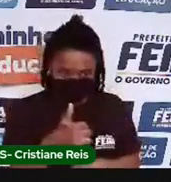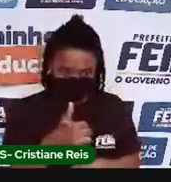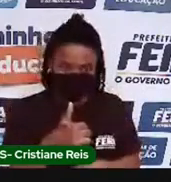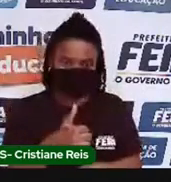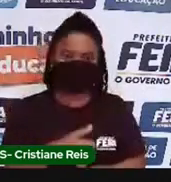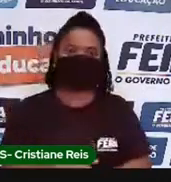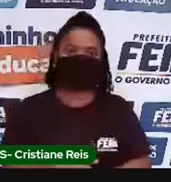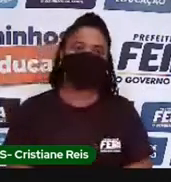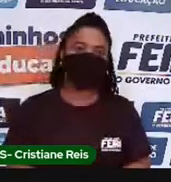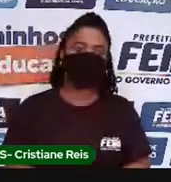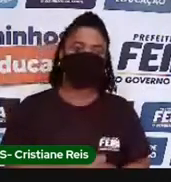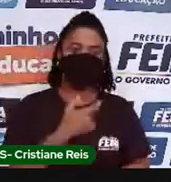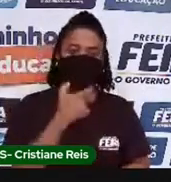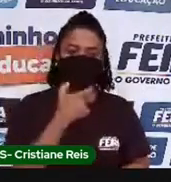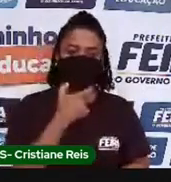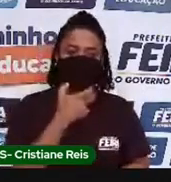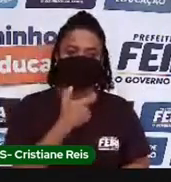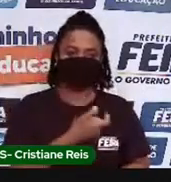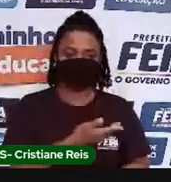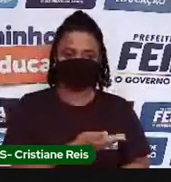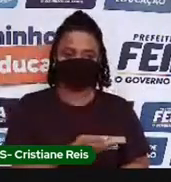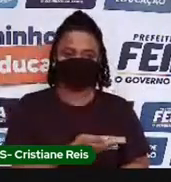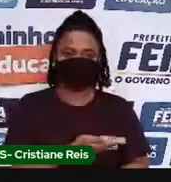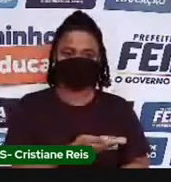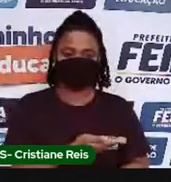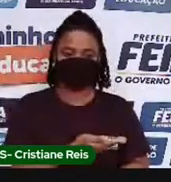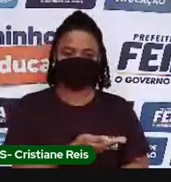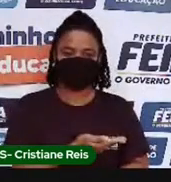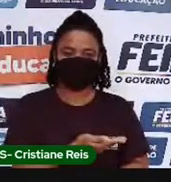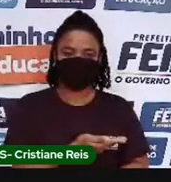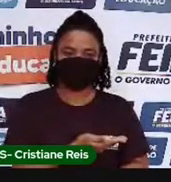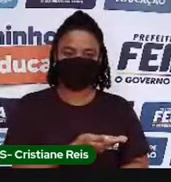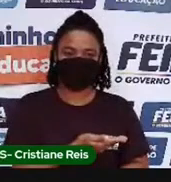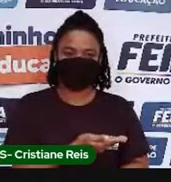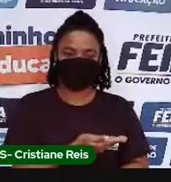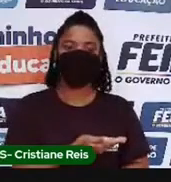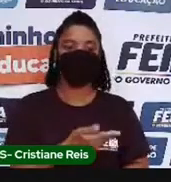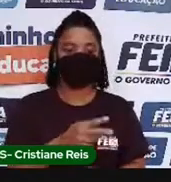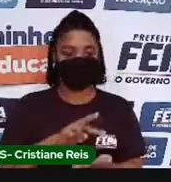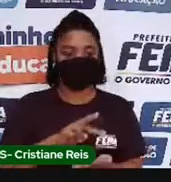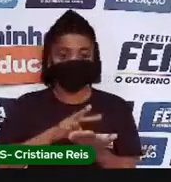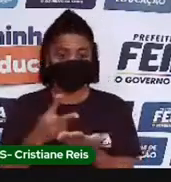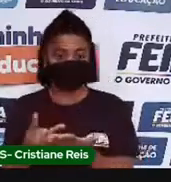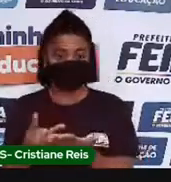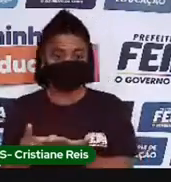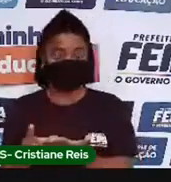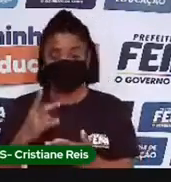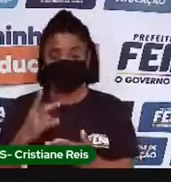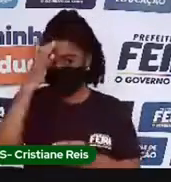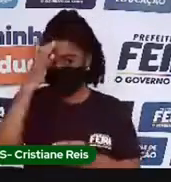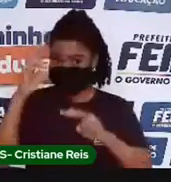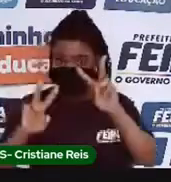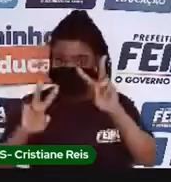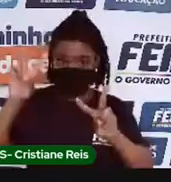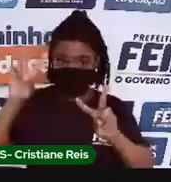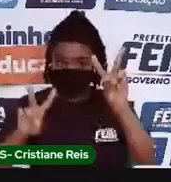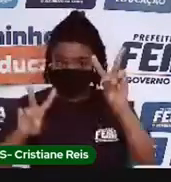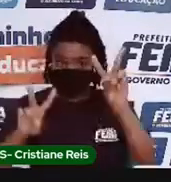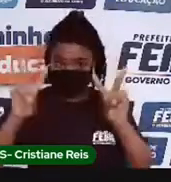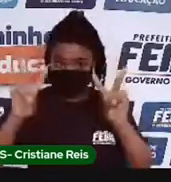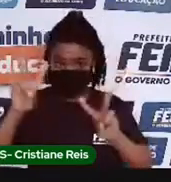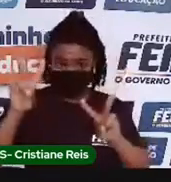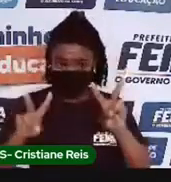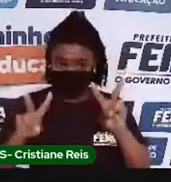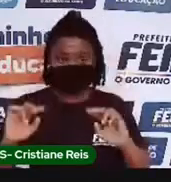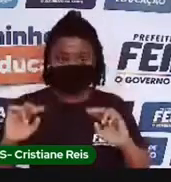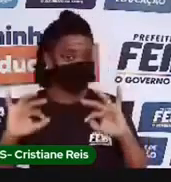Is Carnival the most popular holiday in Brazil? O carnaval é o feriado mais popular